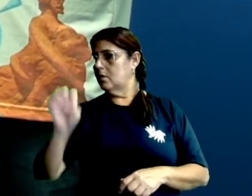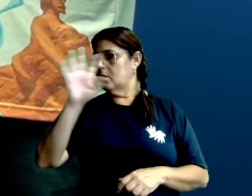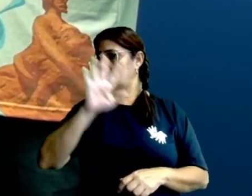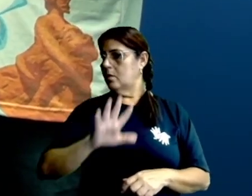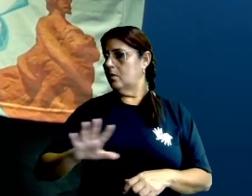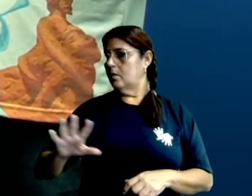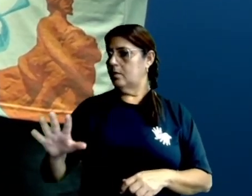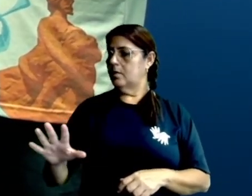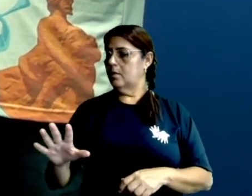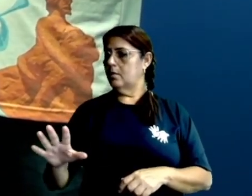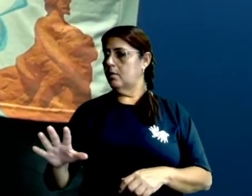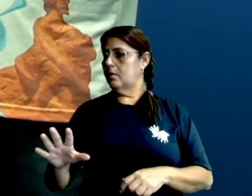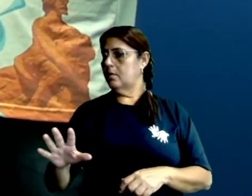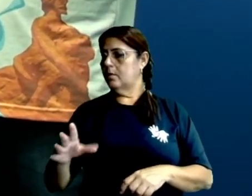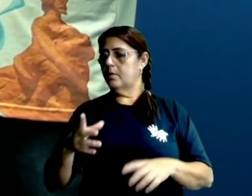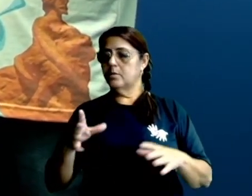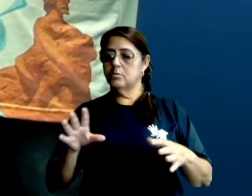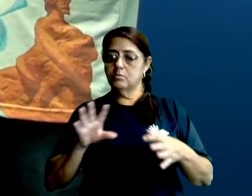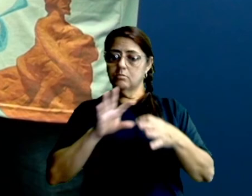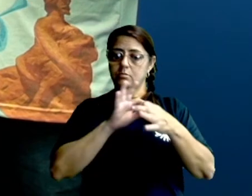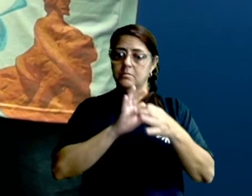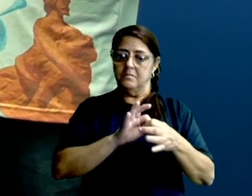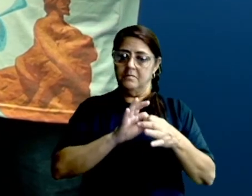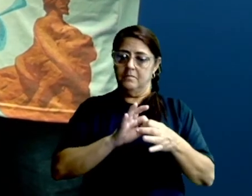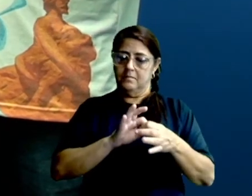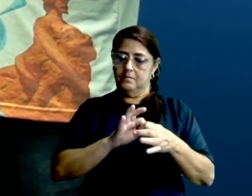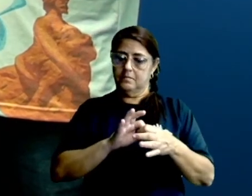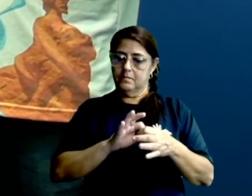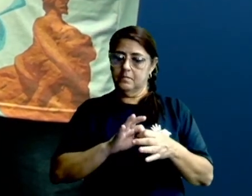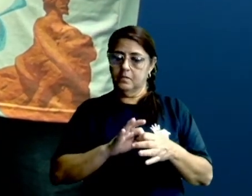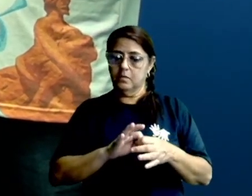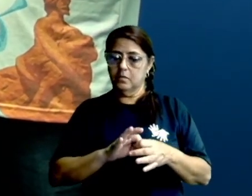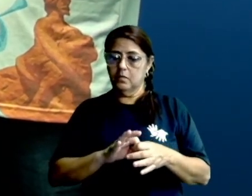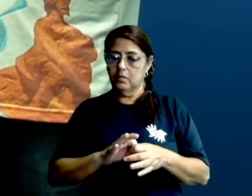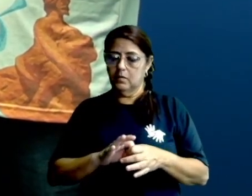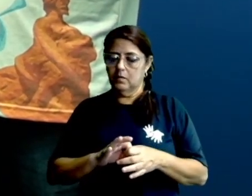mas ali, por estar ligado a